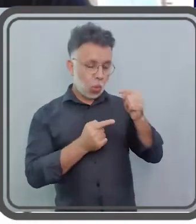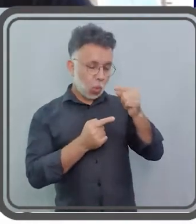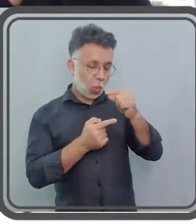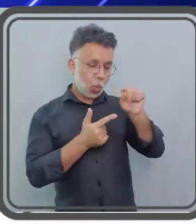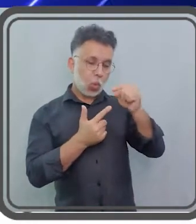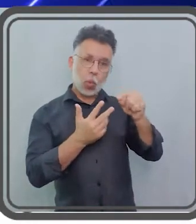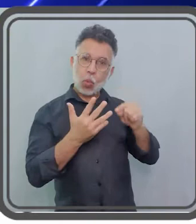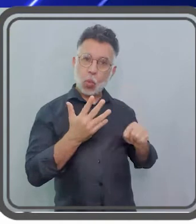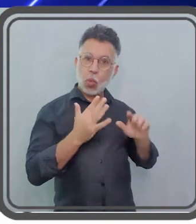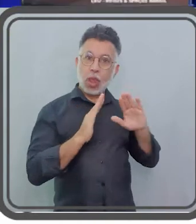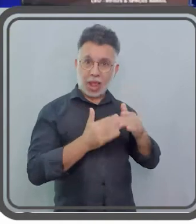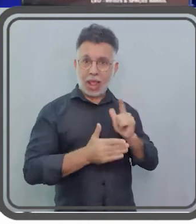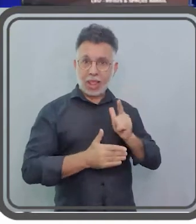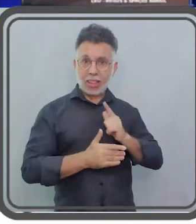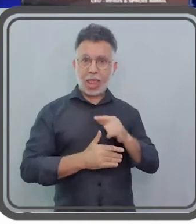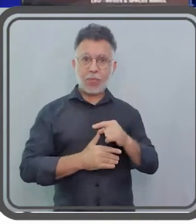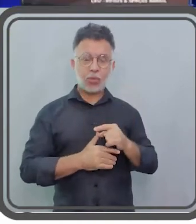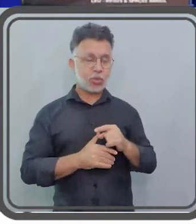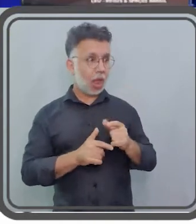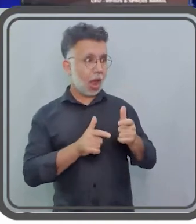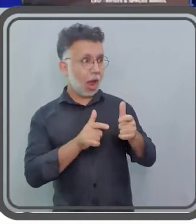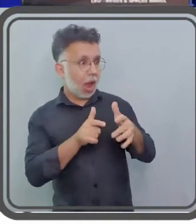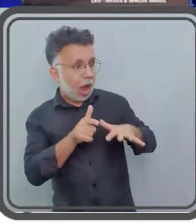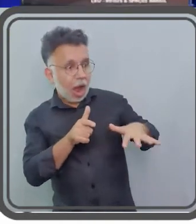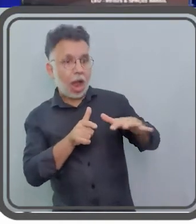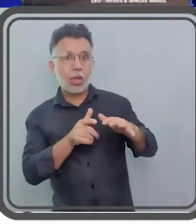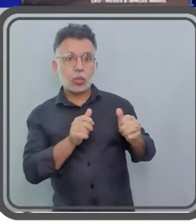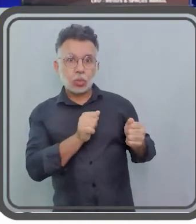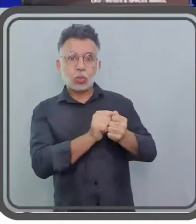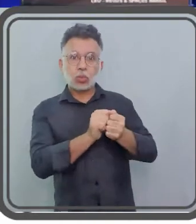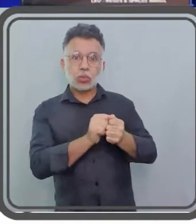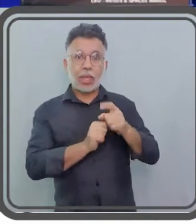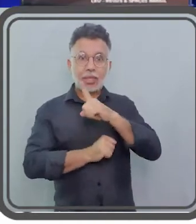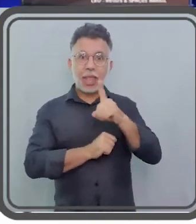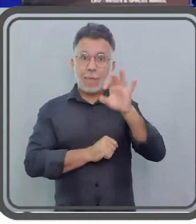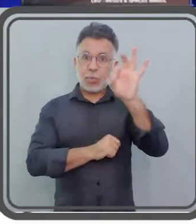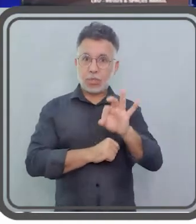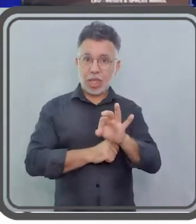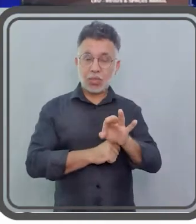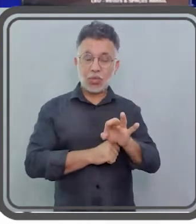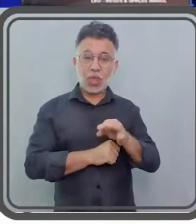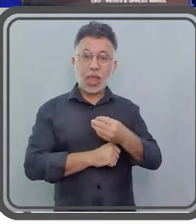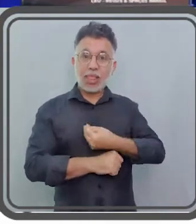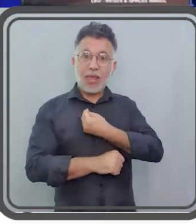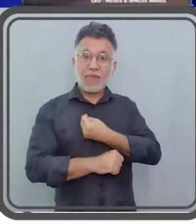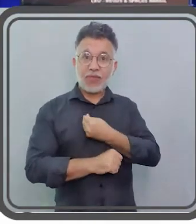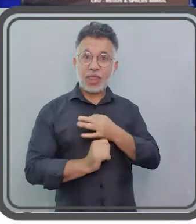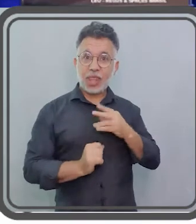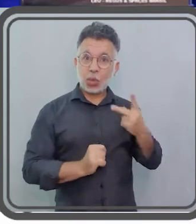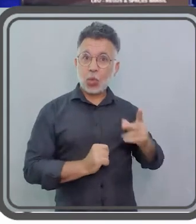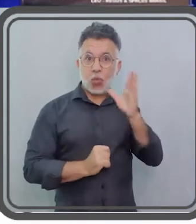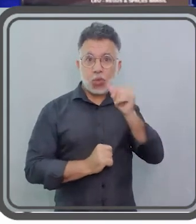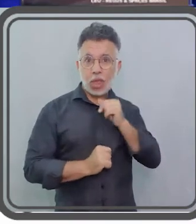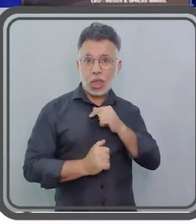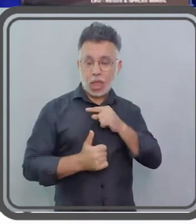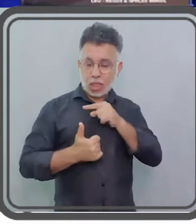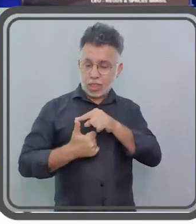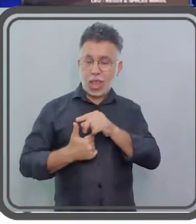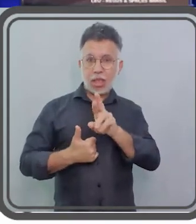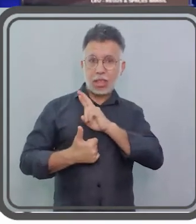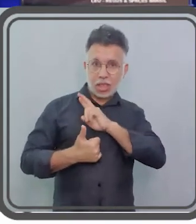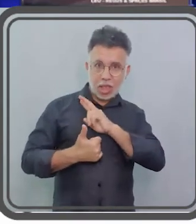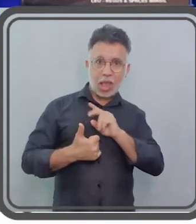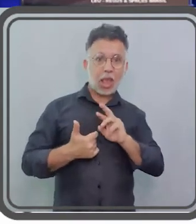abrangência 100%, não? A gente faz parte da vida toda do funcionário, desde o diagnóstico até a